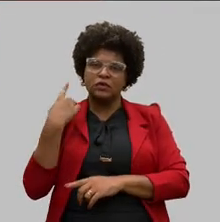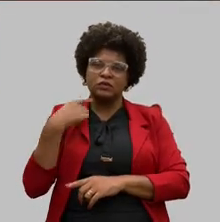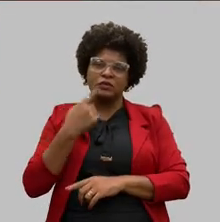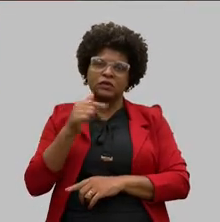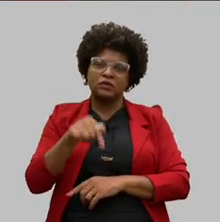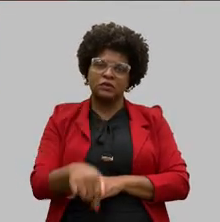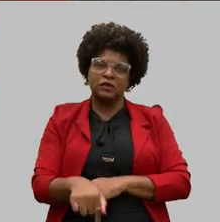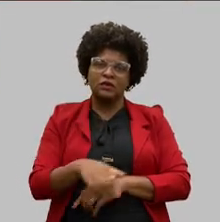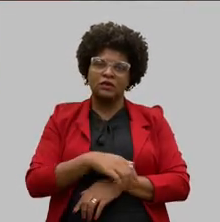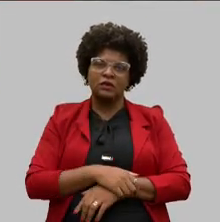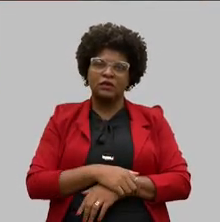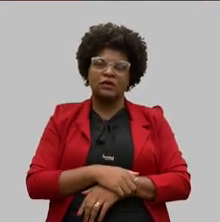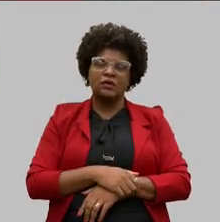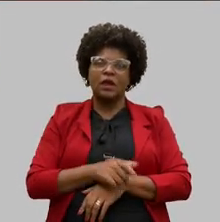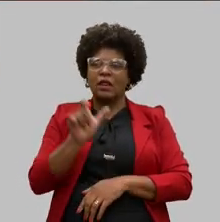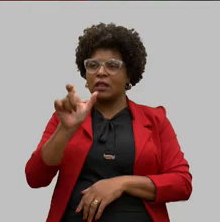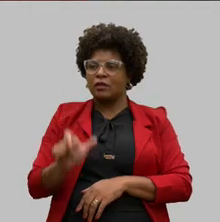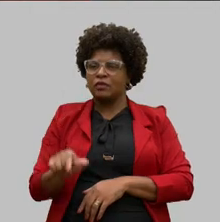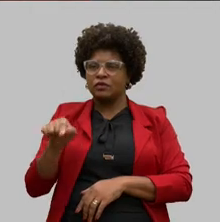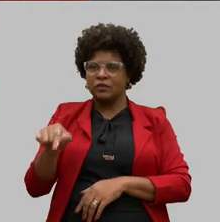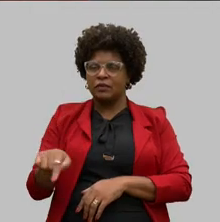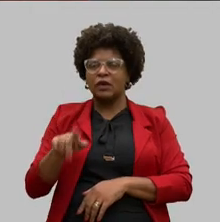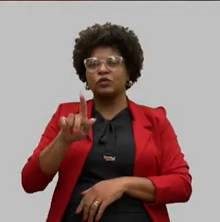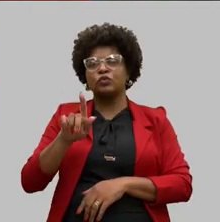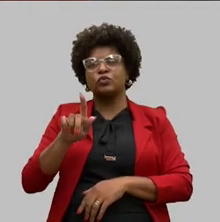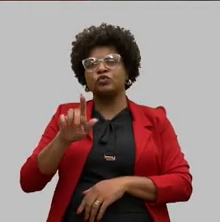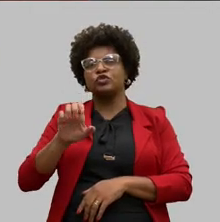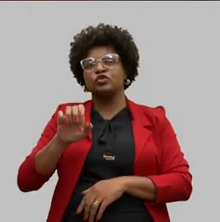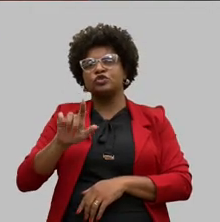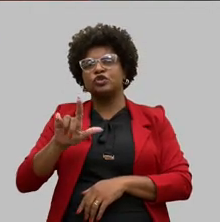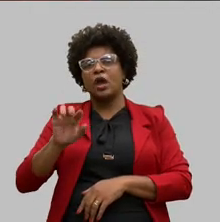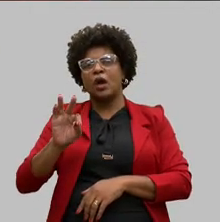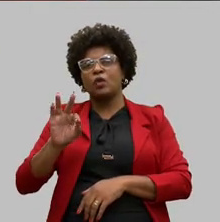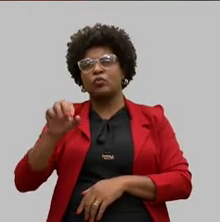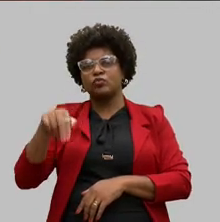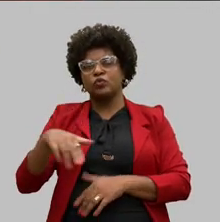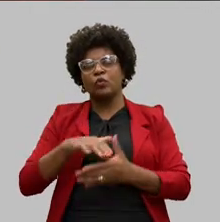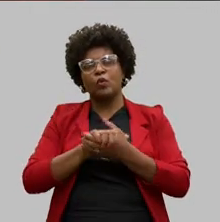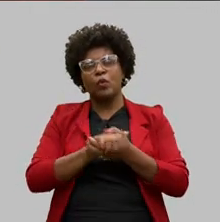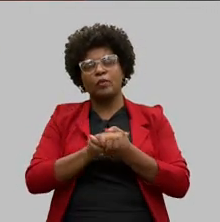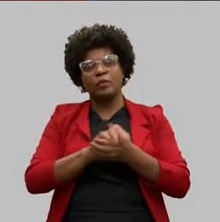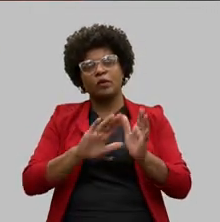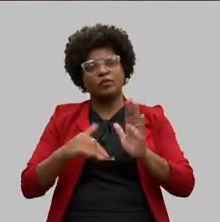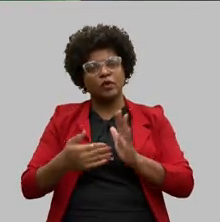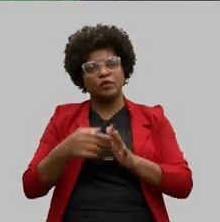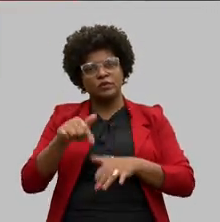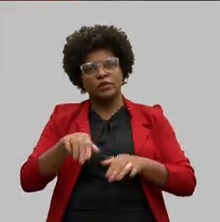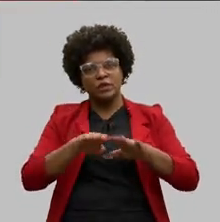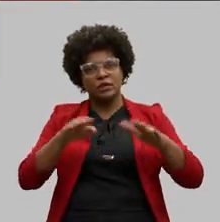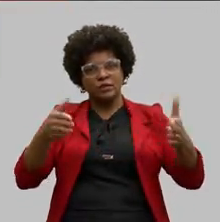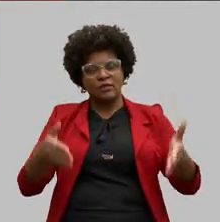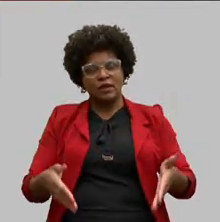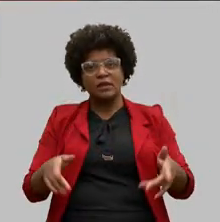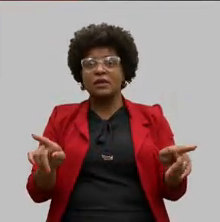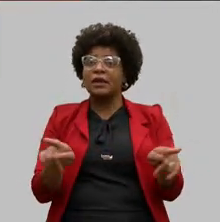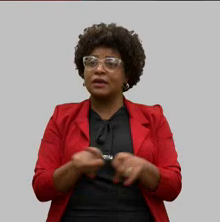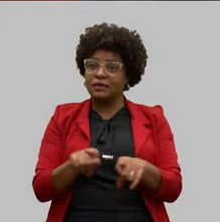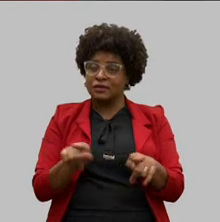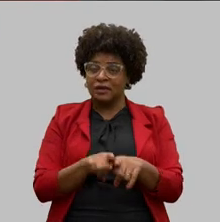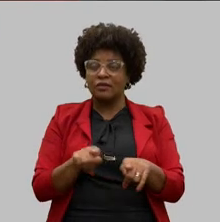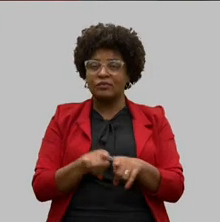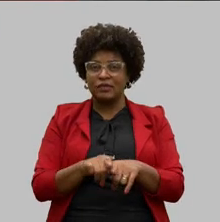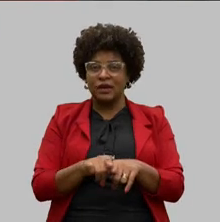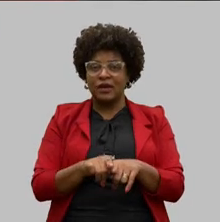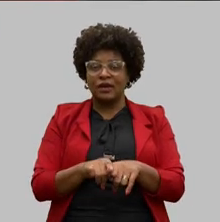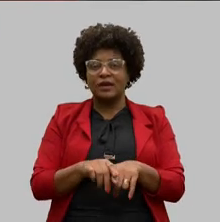Gelton na pessoa do Gelton cumprimentar os demais colegas e autoridades dessa mesa cumprimentar também todas as pessoas